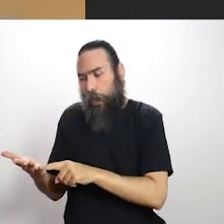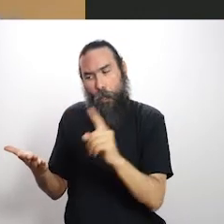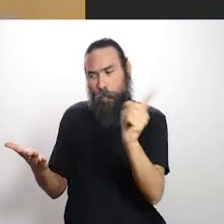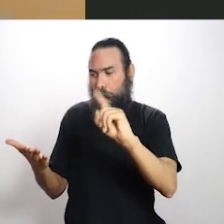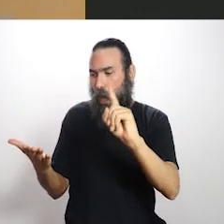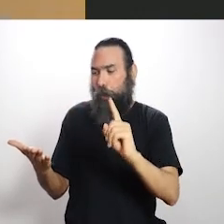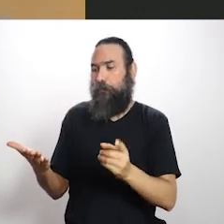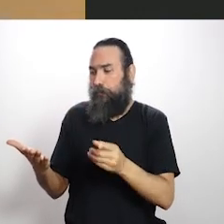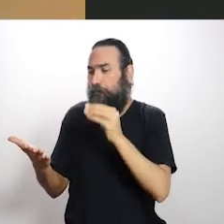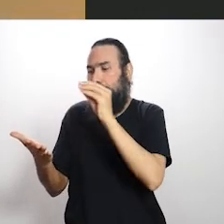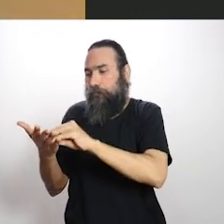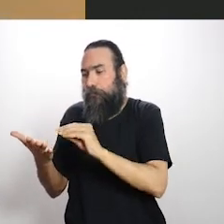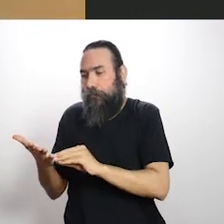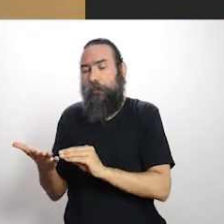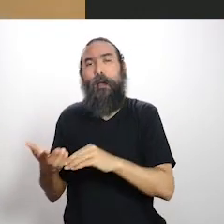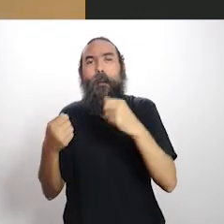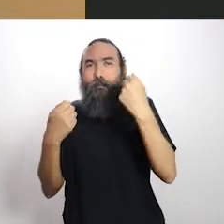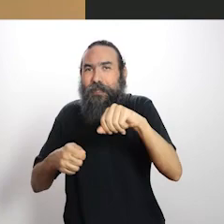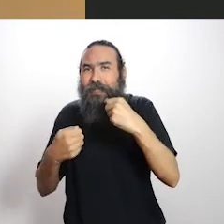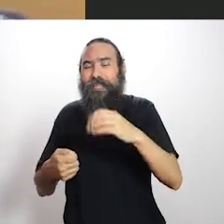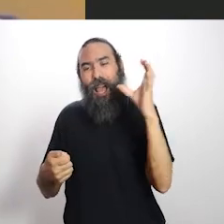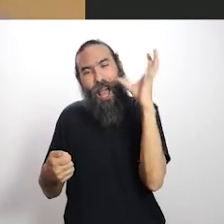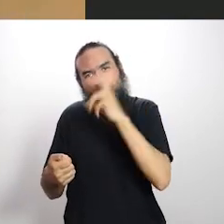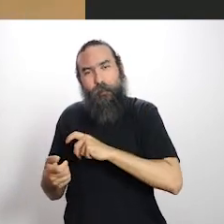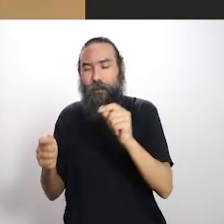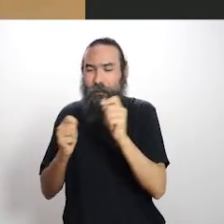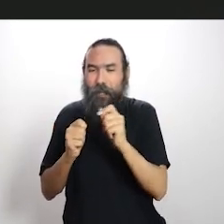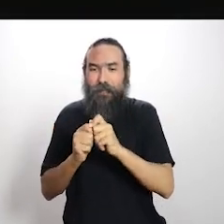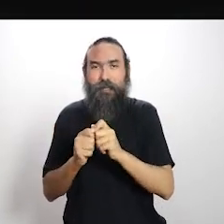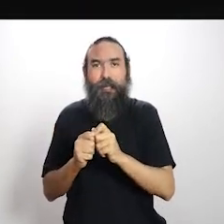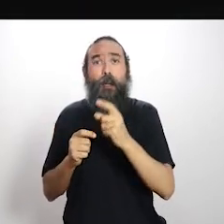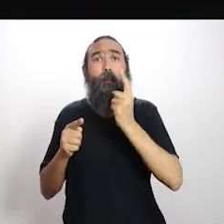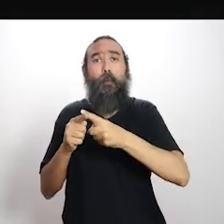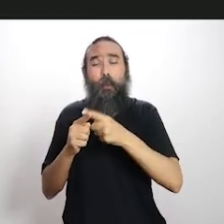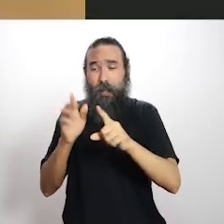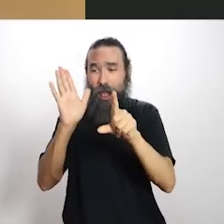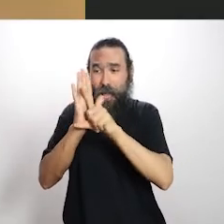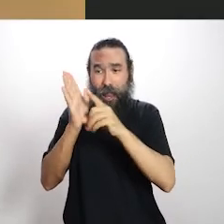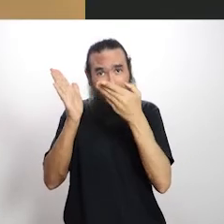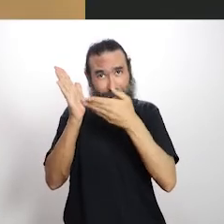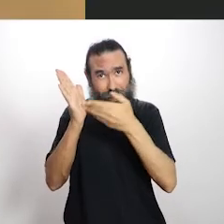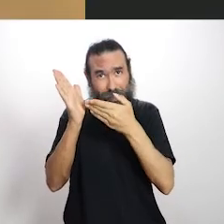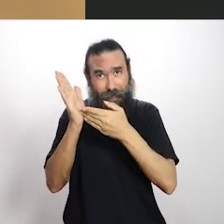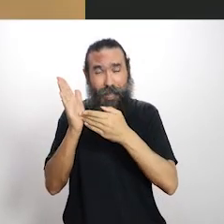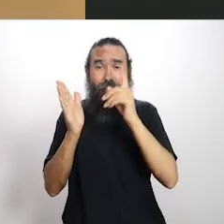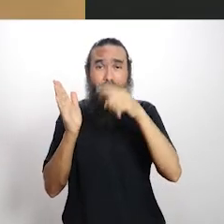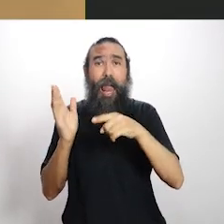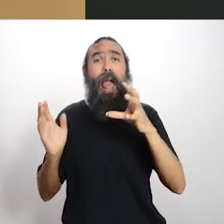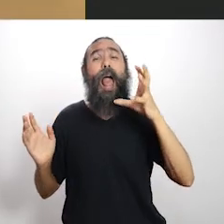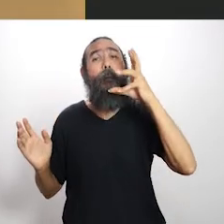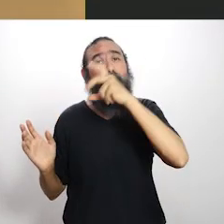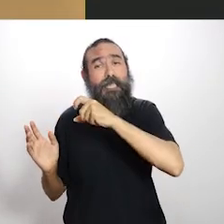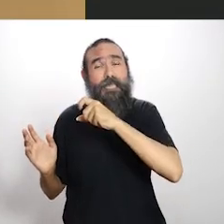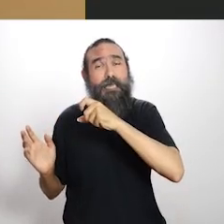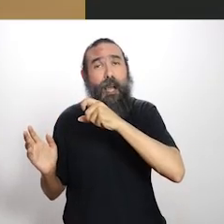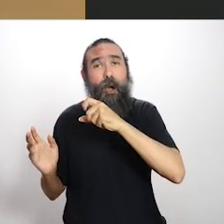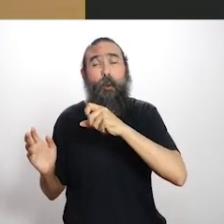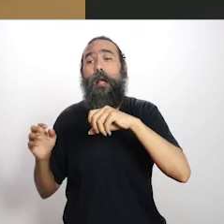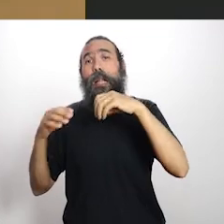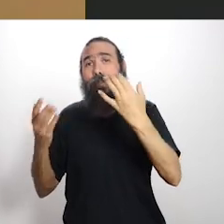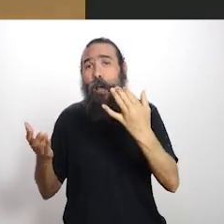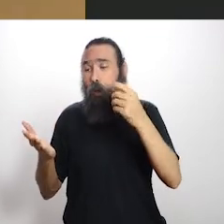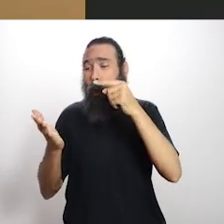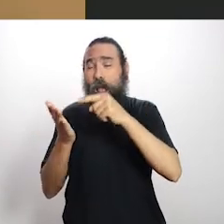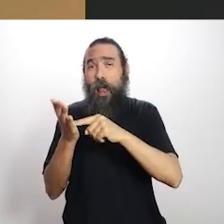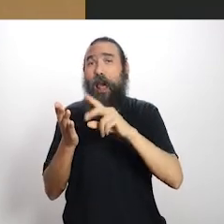soube que a aprovação feita no senado ontem alargou um pouquinho o prazo que ainda vai